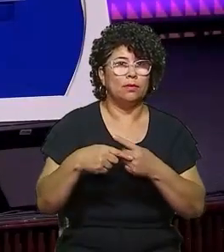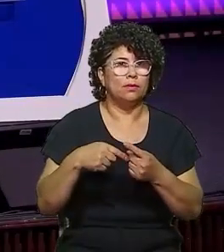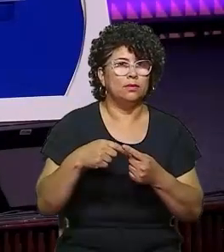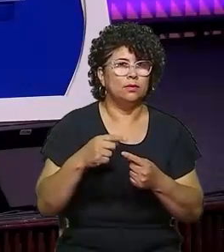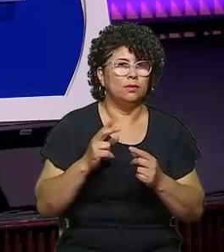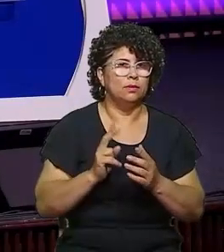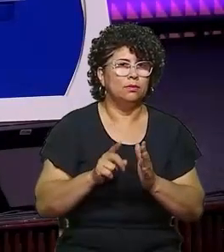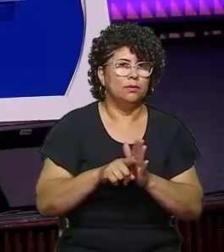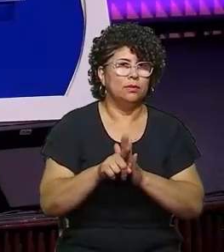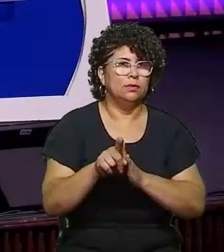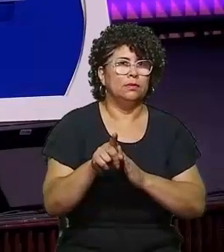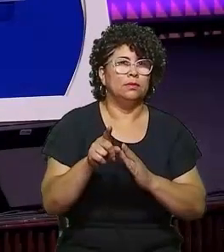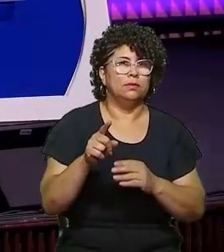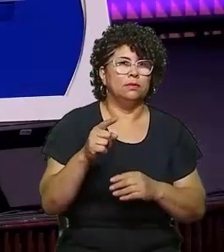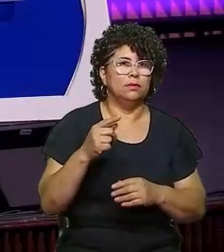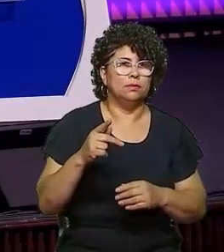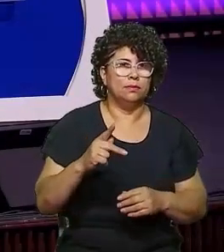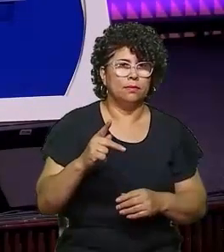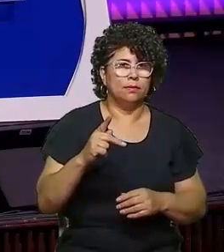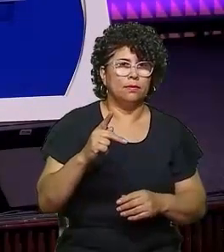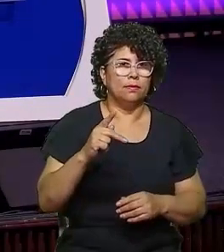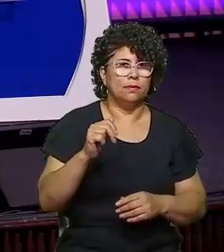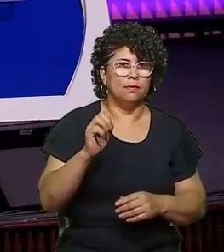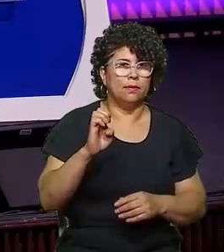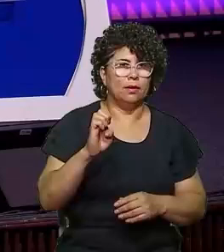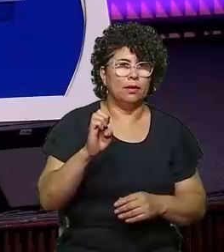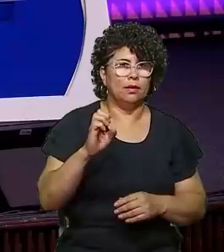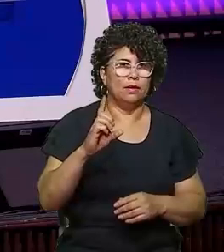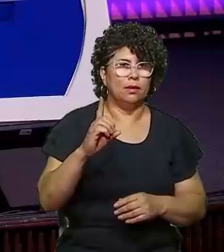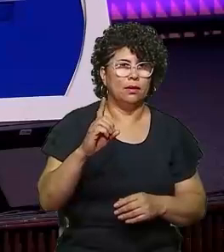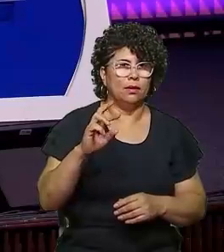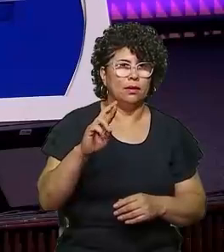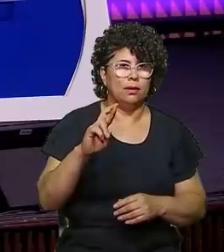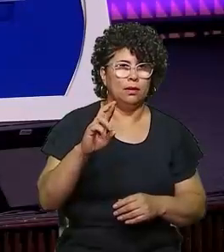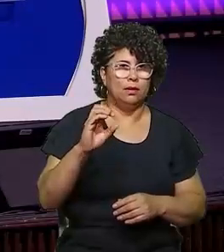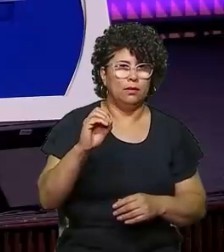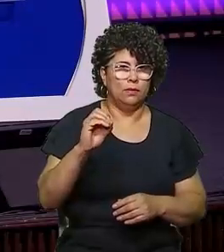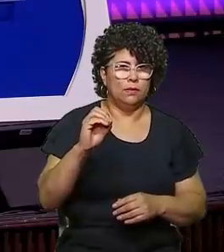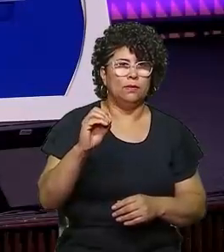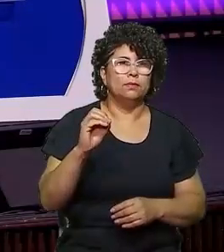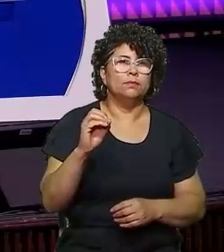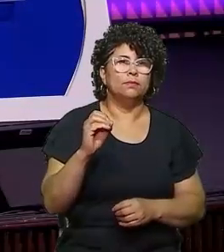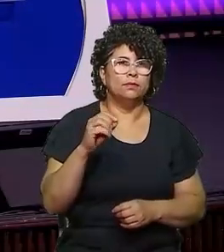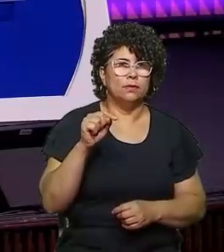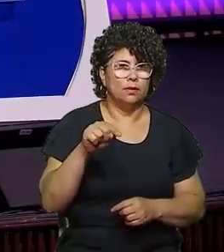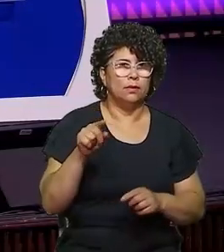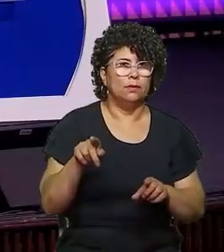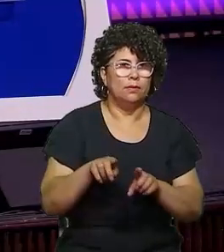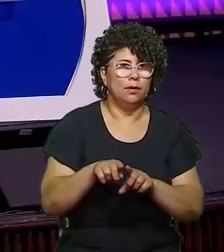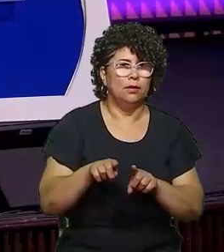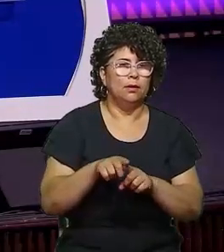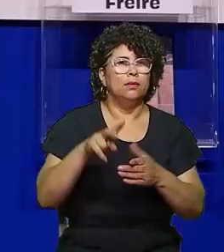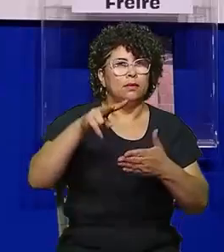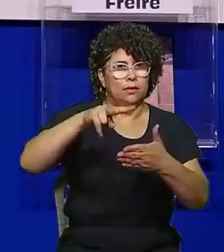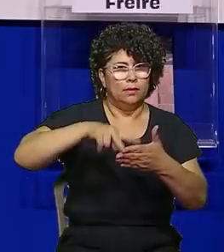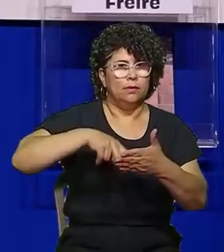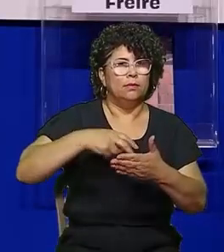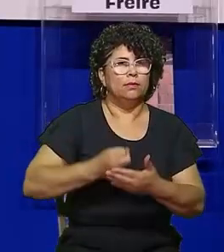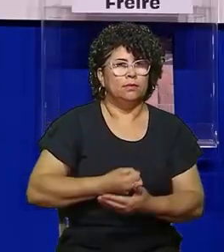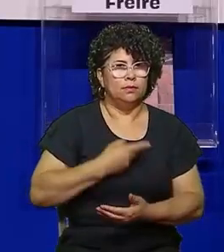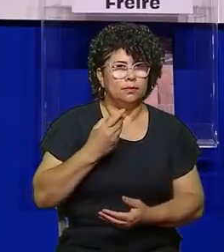aí a gente vai para a questão para Você também. Ah, eu vou ler também. Marcelino, ocorreu uma coisa